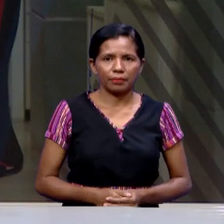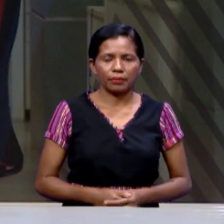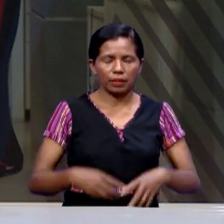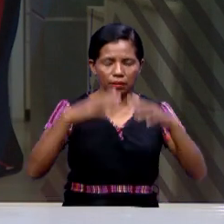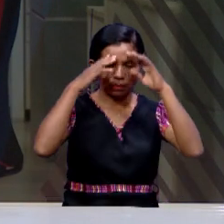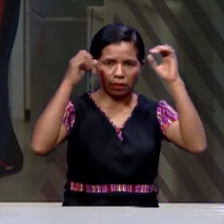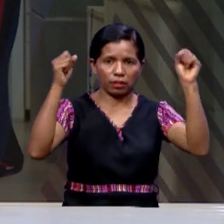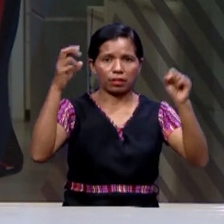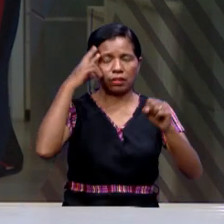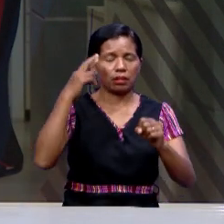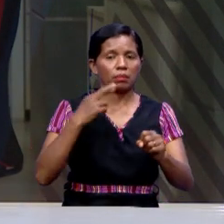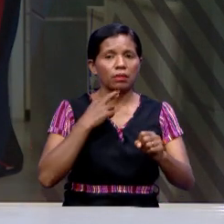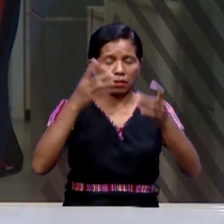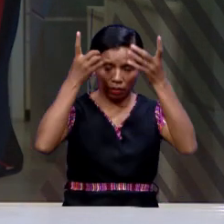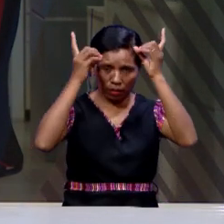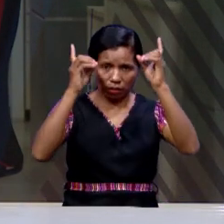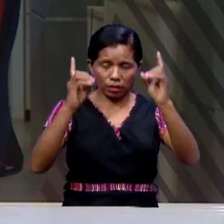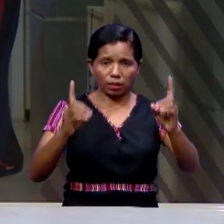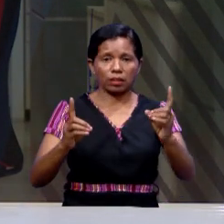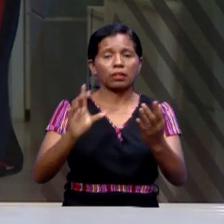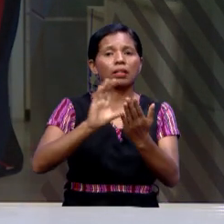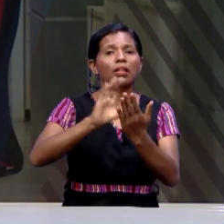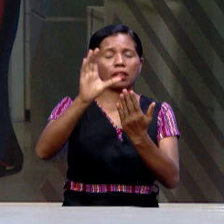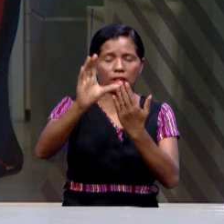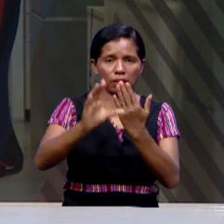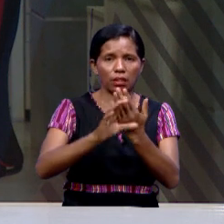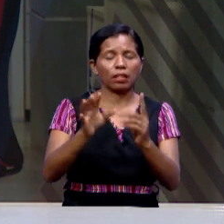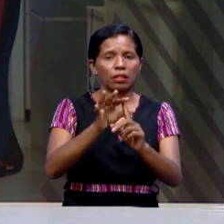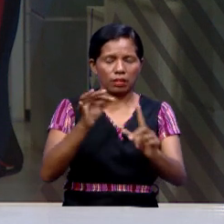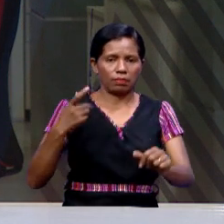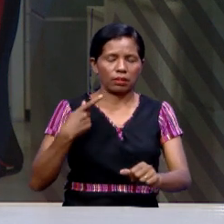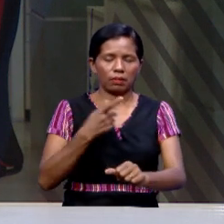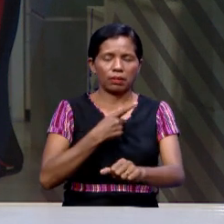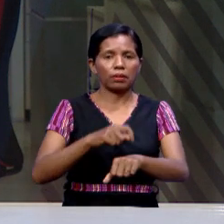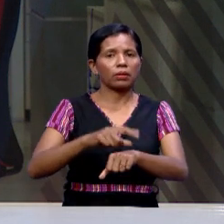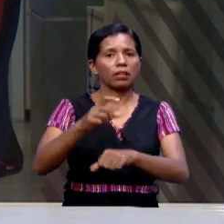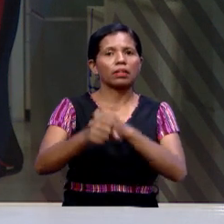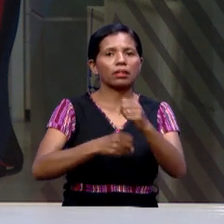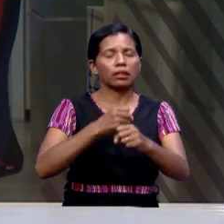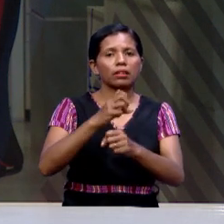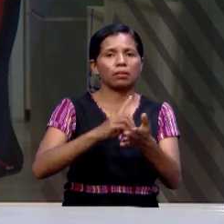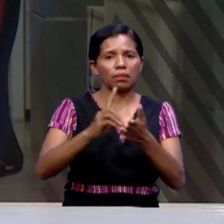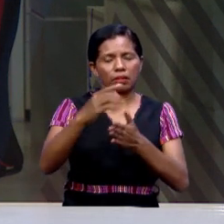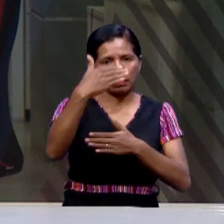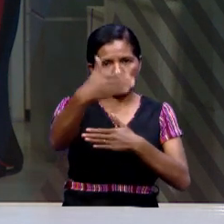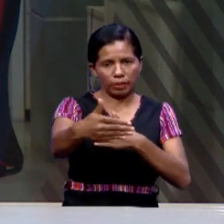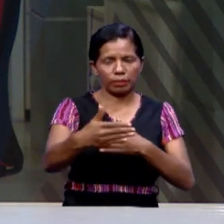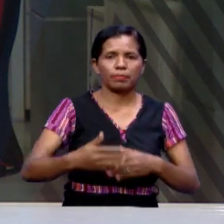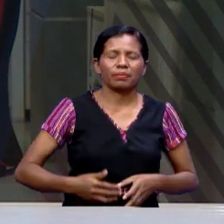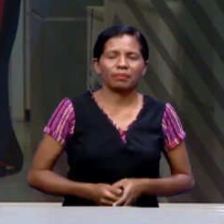Presidente Republika decidi decreta calendário eleição parlamentar iha semana oin.